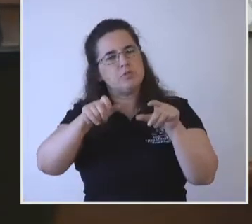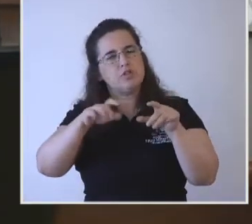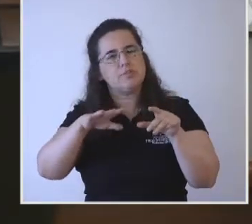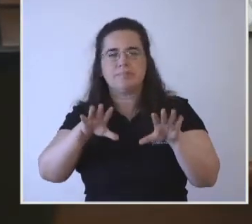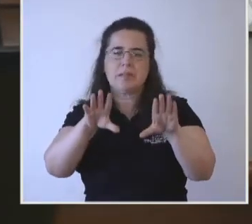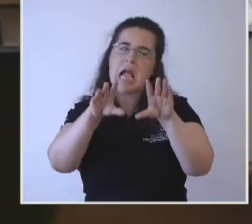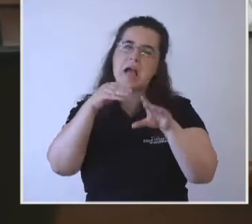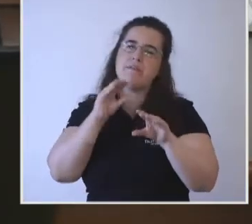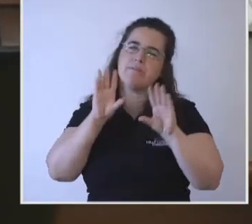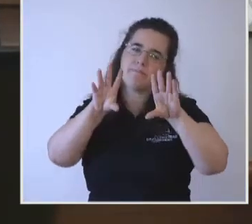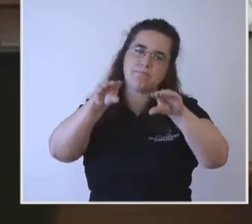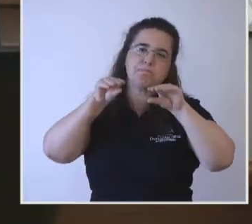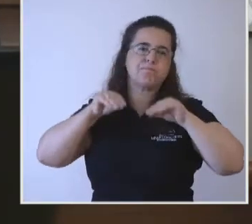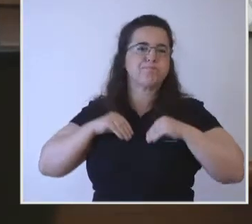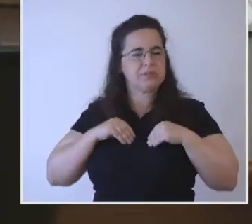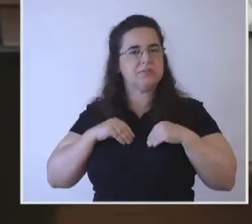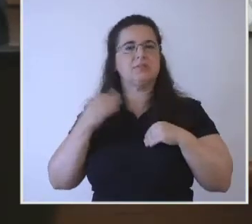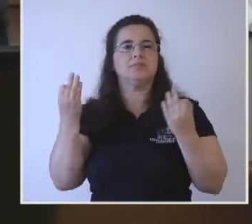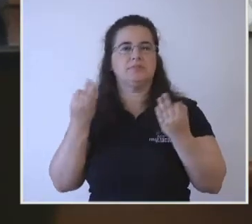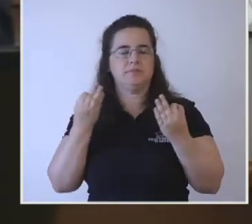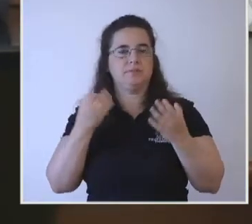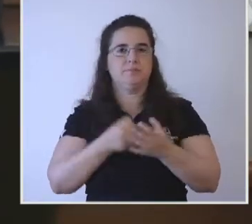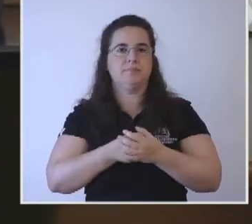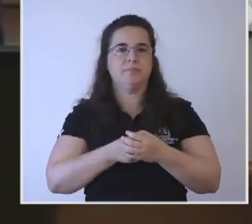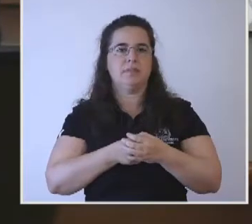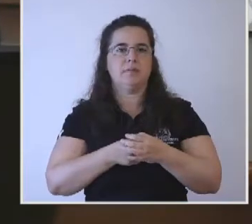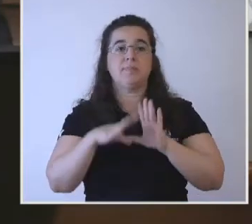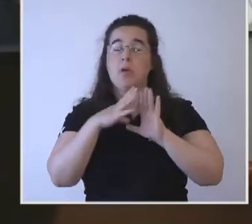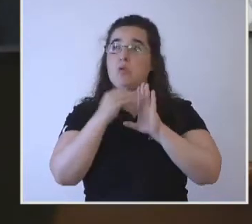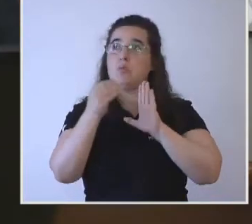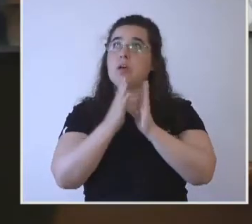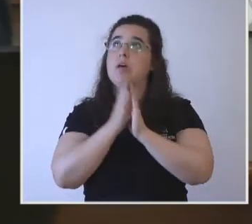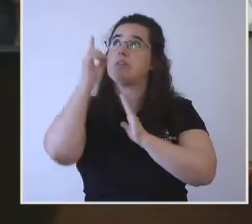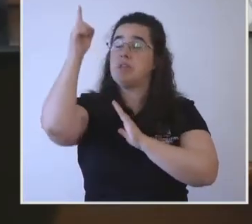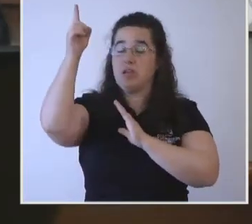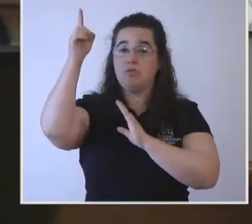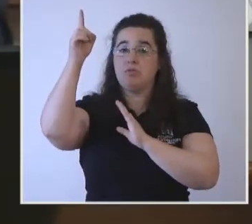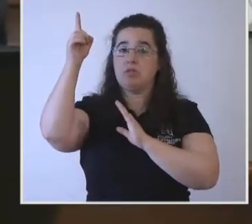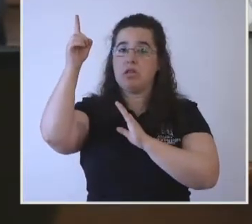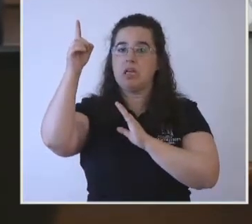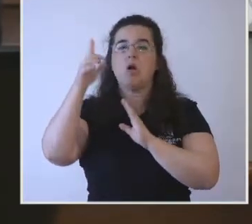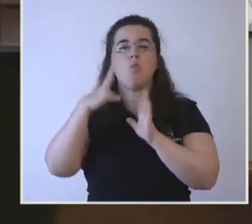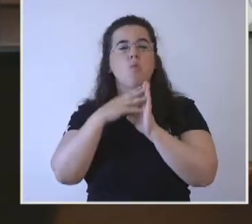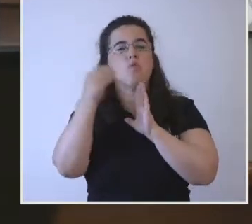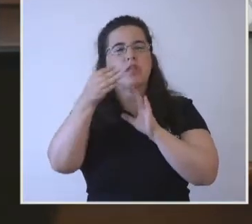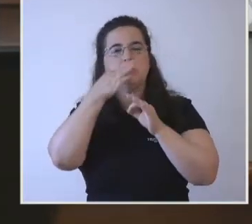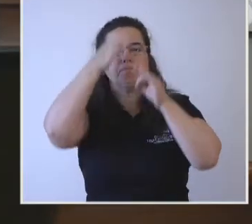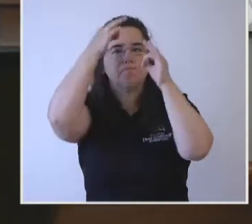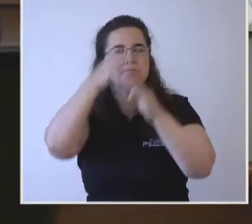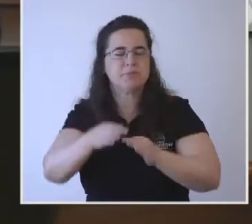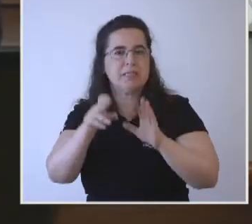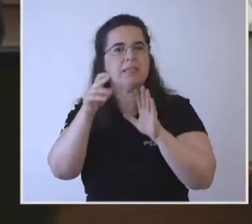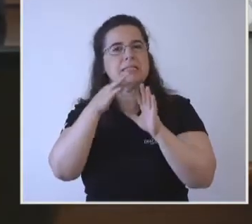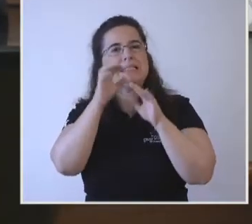adventista diz que realmente o modelo de Deus é o modelo correto e certo.